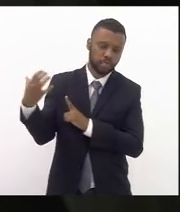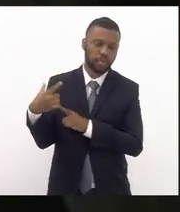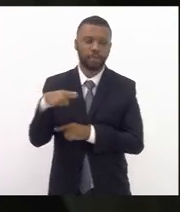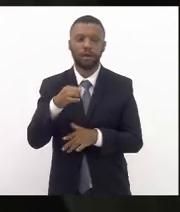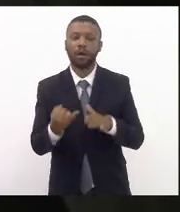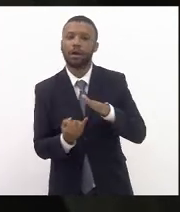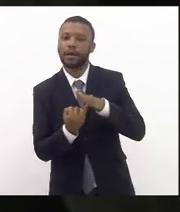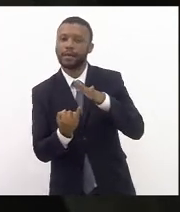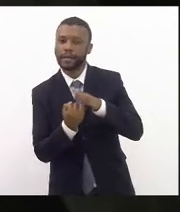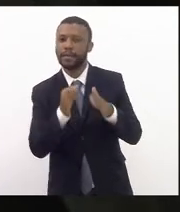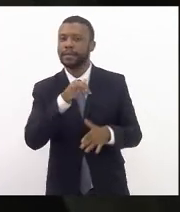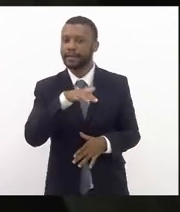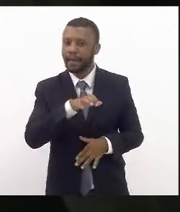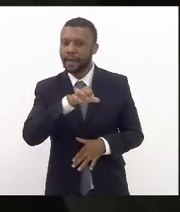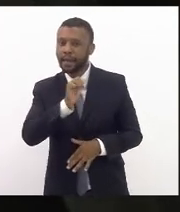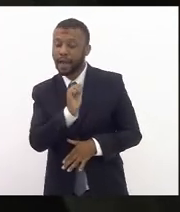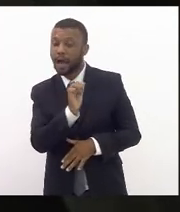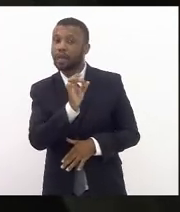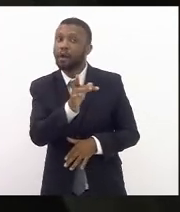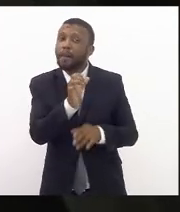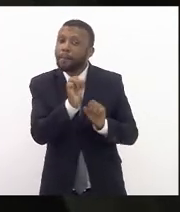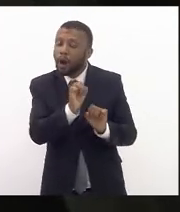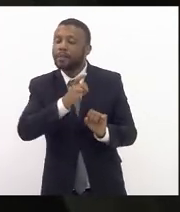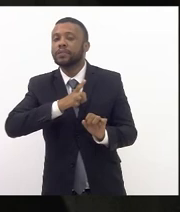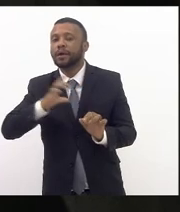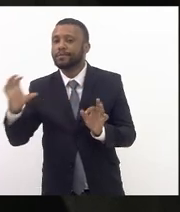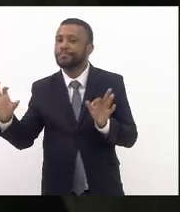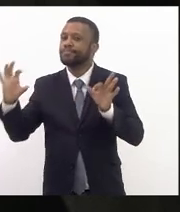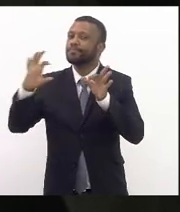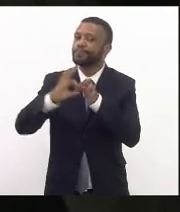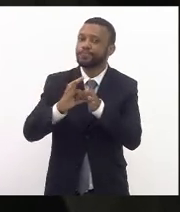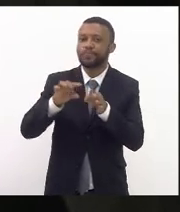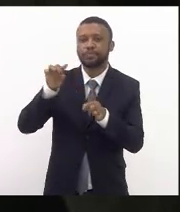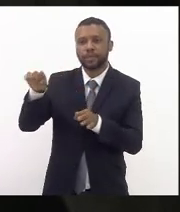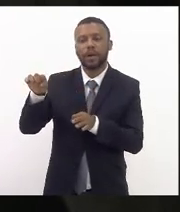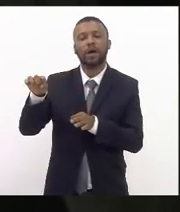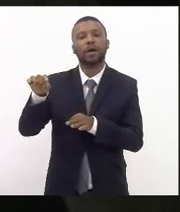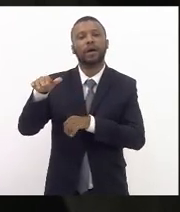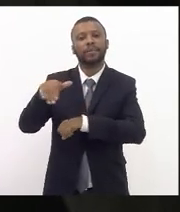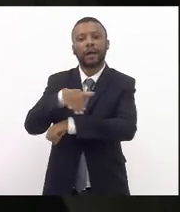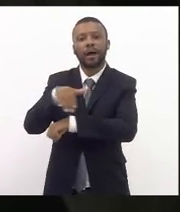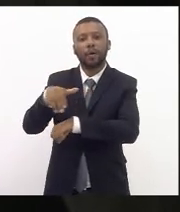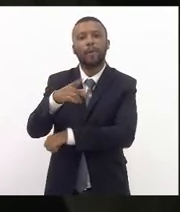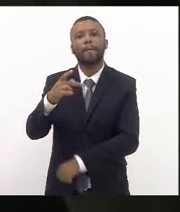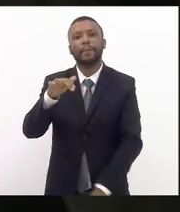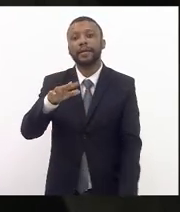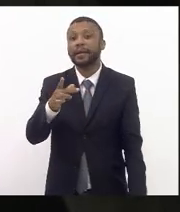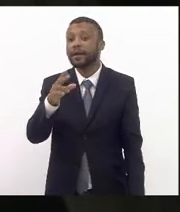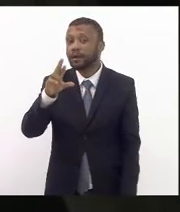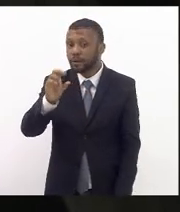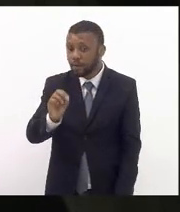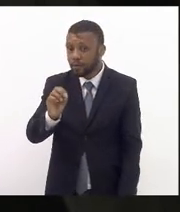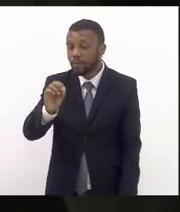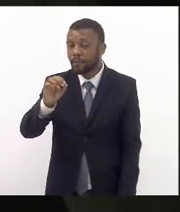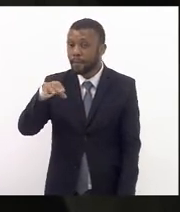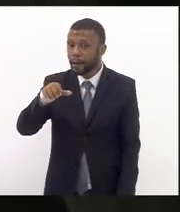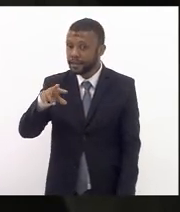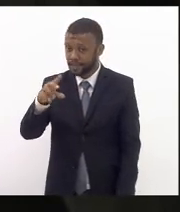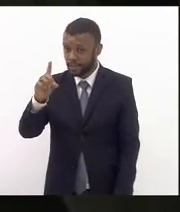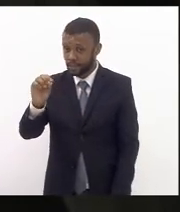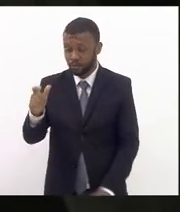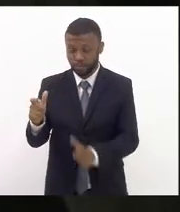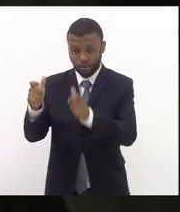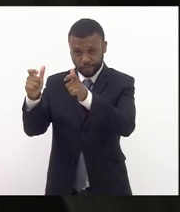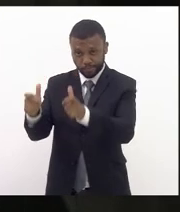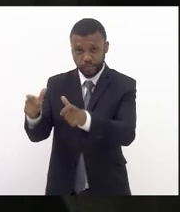E a pressão sobre o INEA só pode estar vindo da Rua Pinheiro Machado, onde está o Palácio da Guanabara. Por isso,